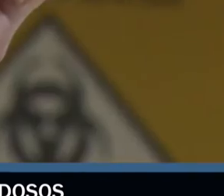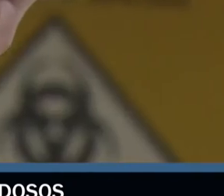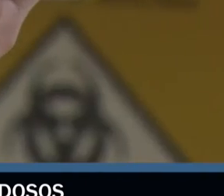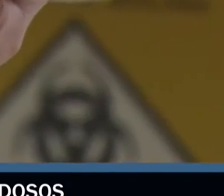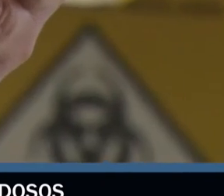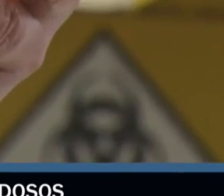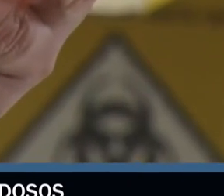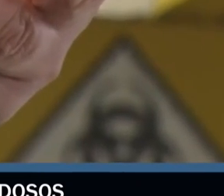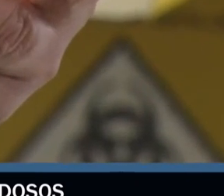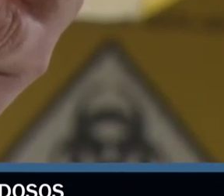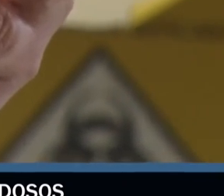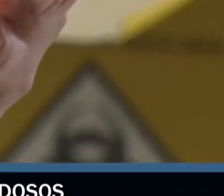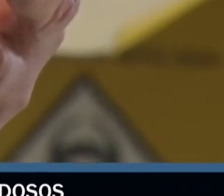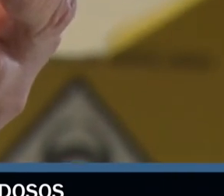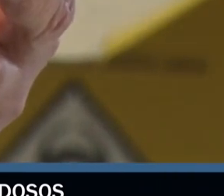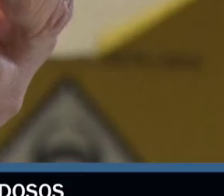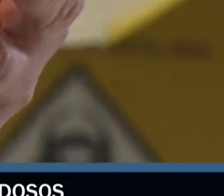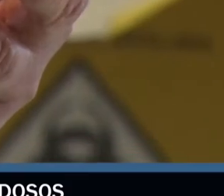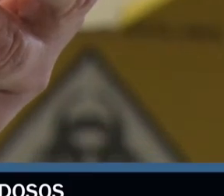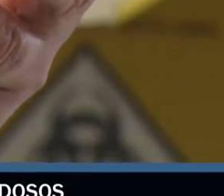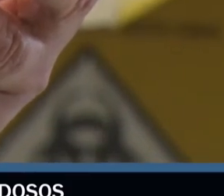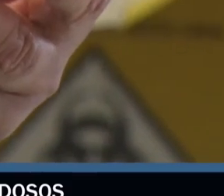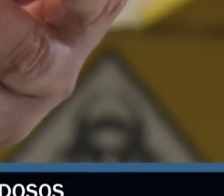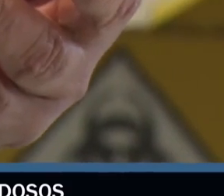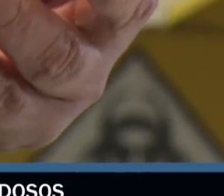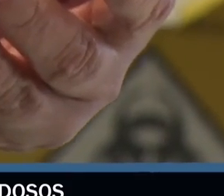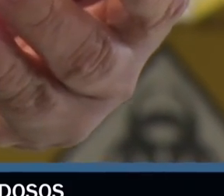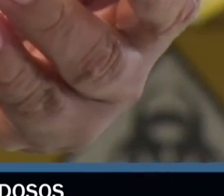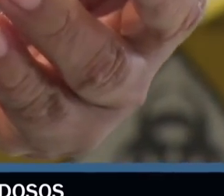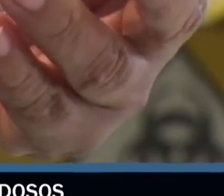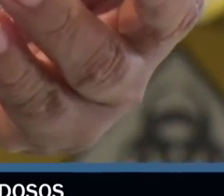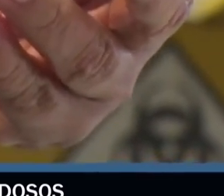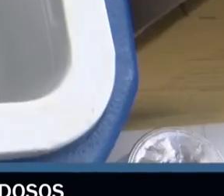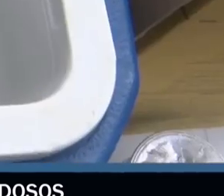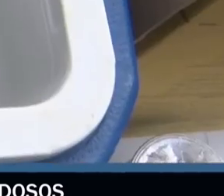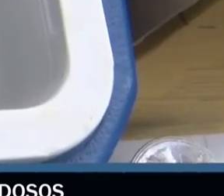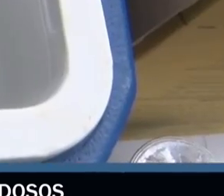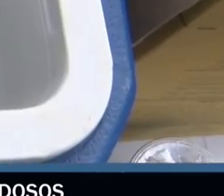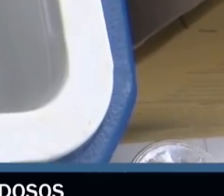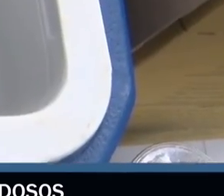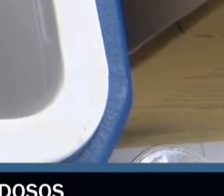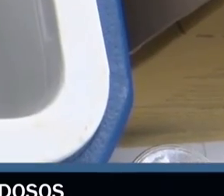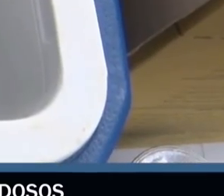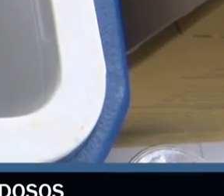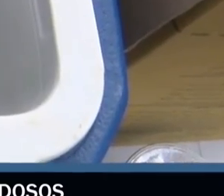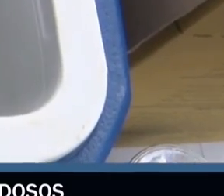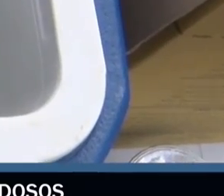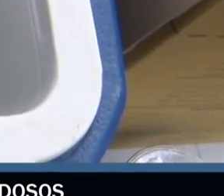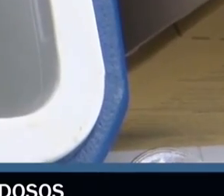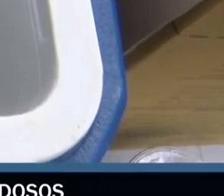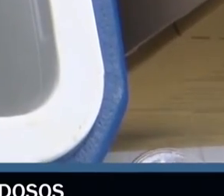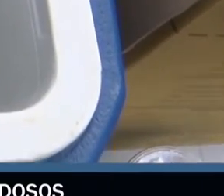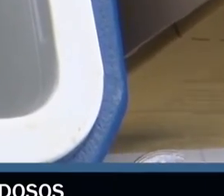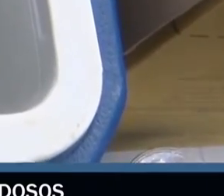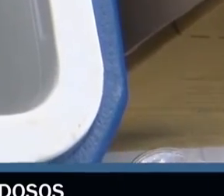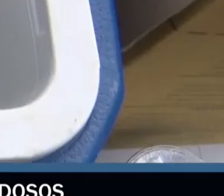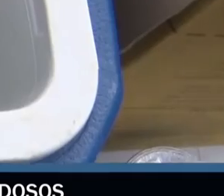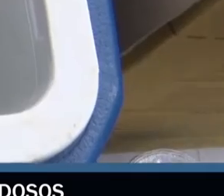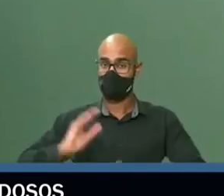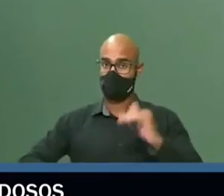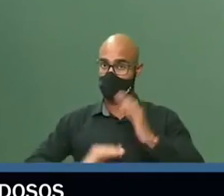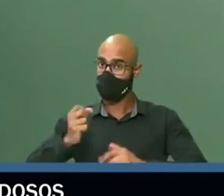com mais de 80 anos e em profissionais da saúde que completaram seu esquema vacinal há pelo menos